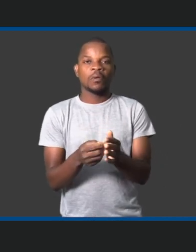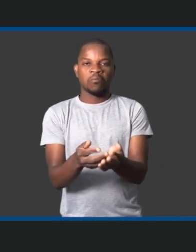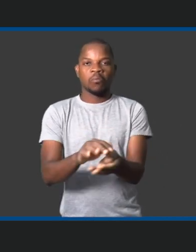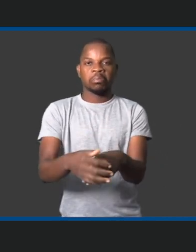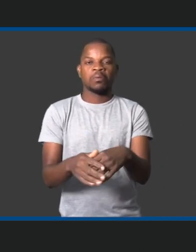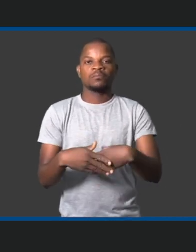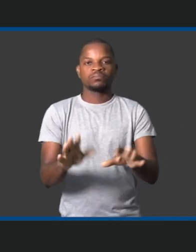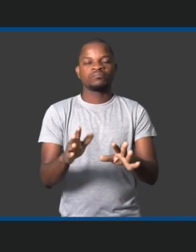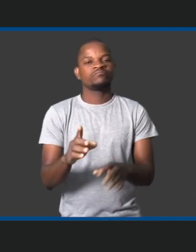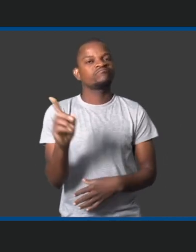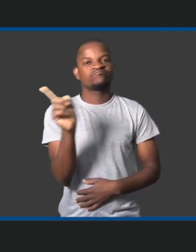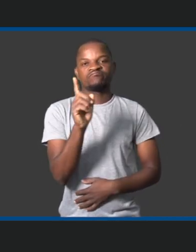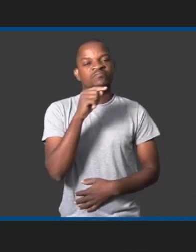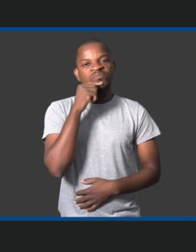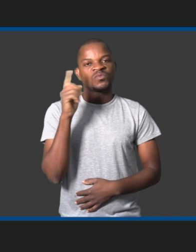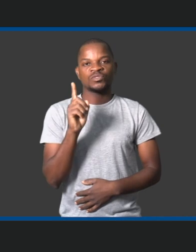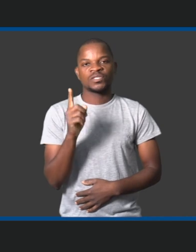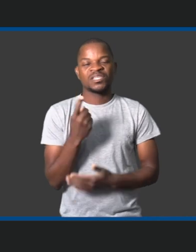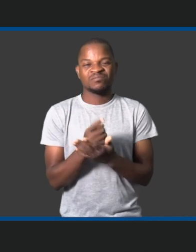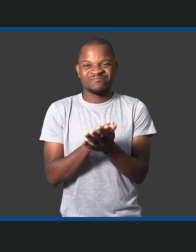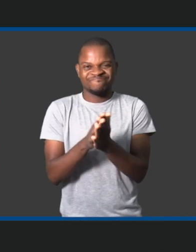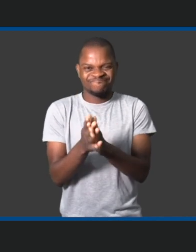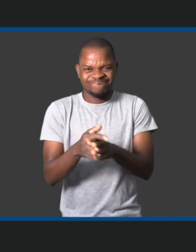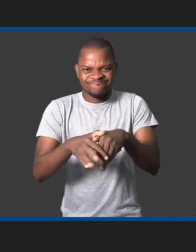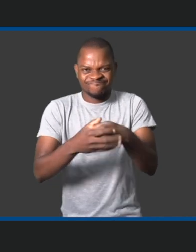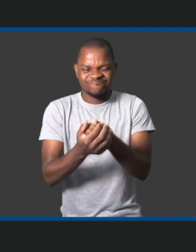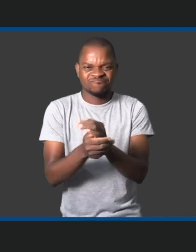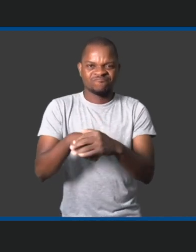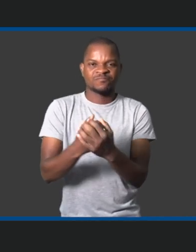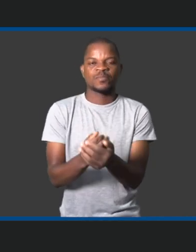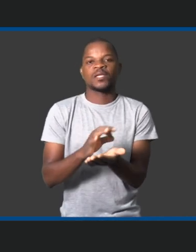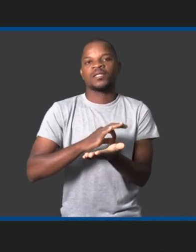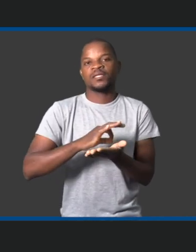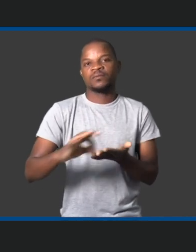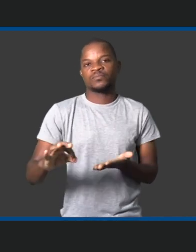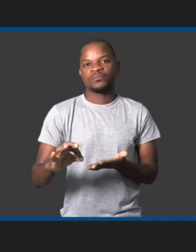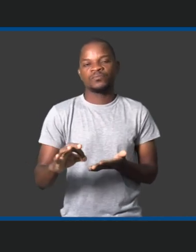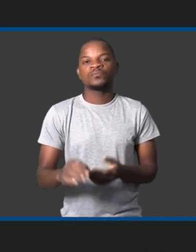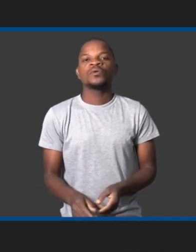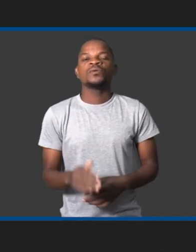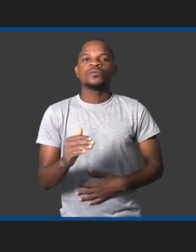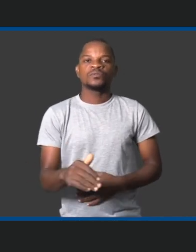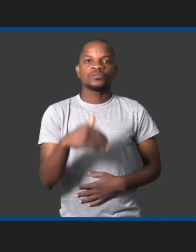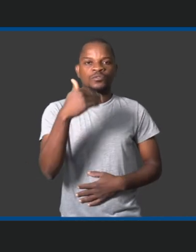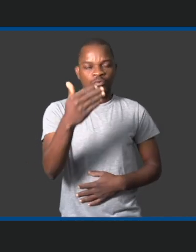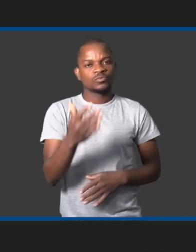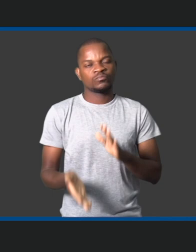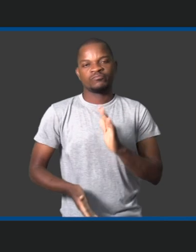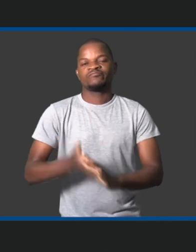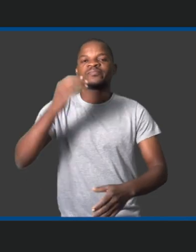Isso é de extrema importância. Não basta molhar as mãos. Temos que friccionar as mãos durante 10 segundos.